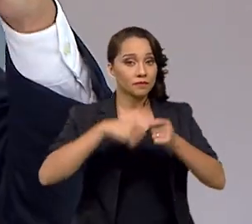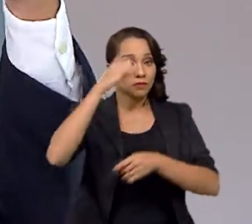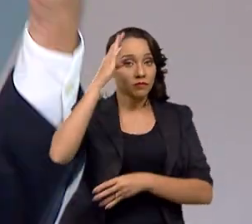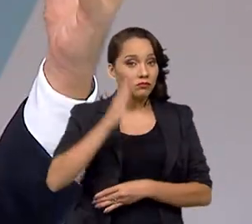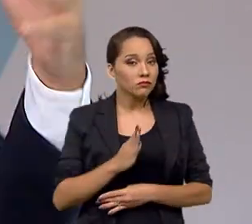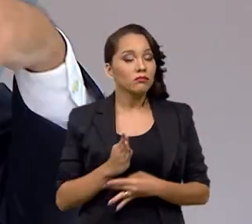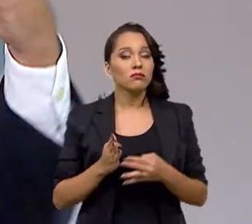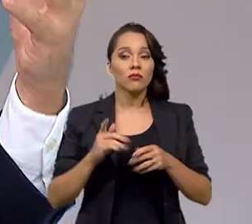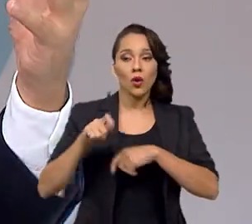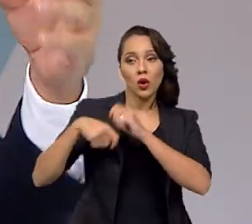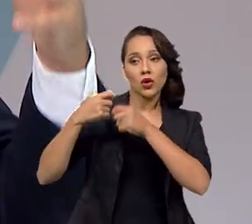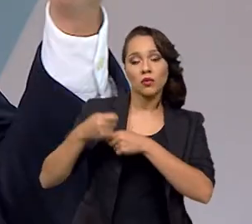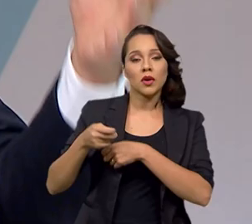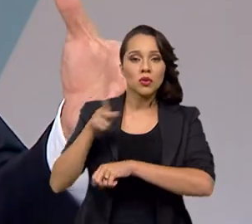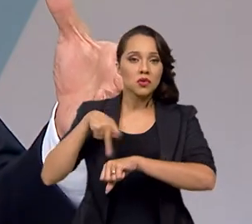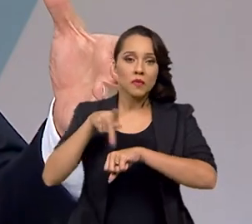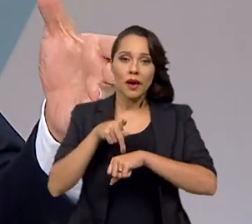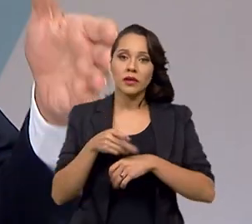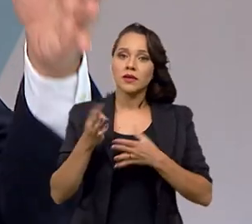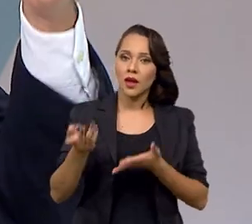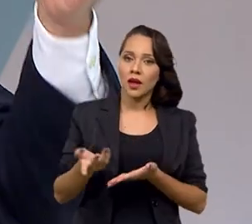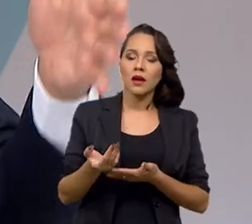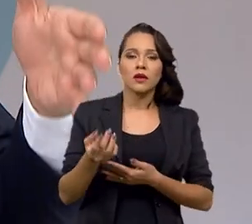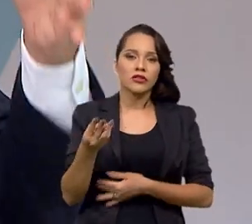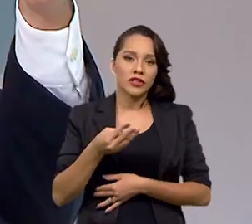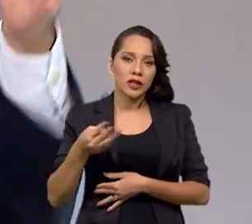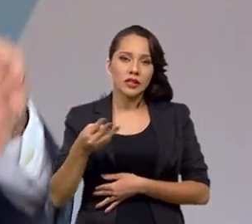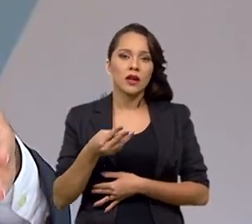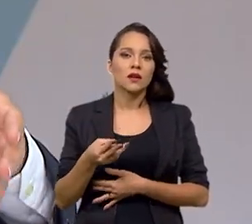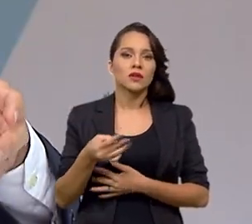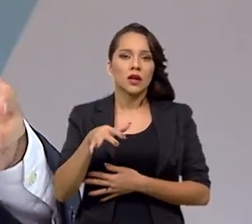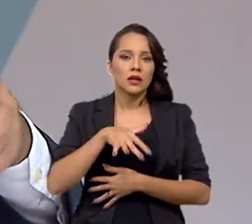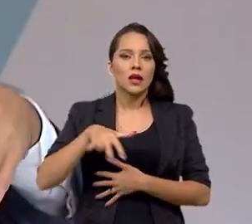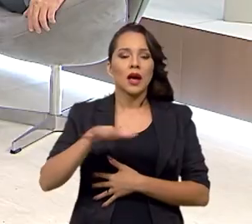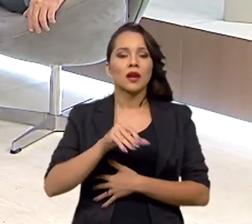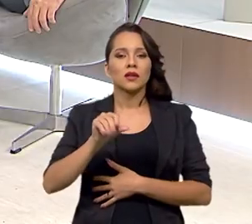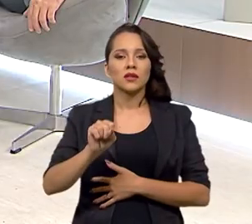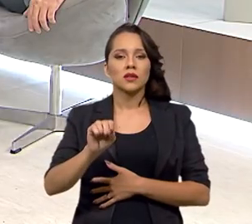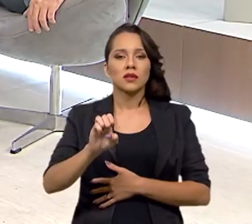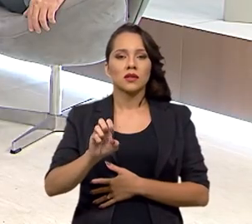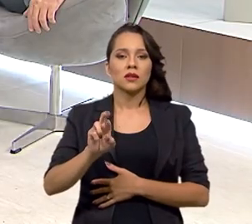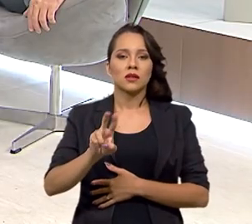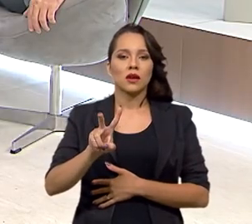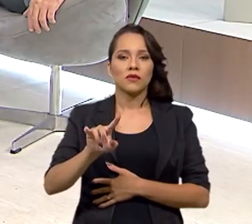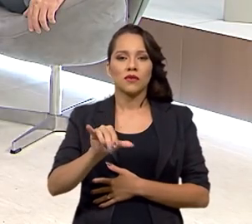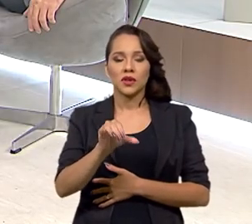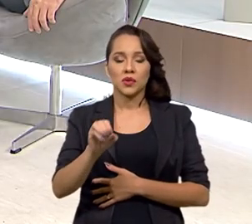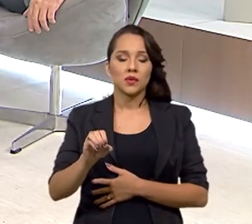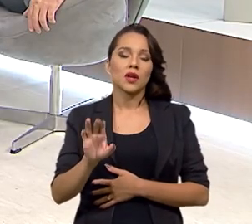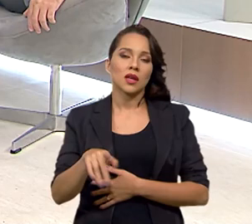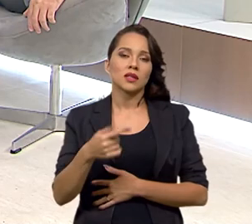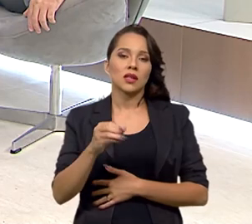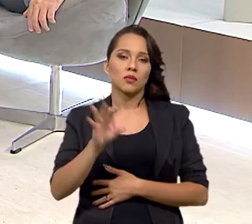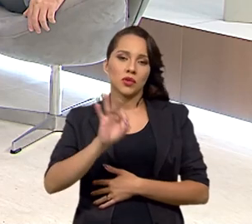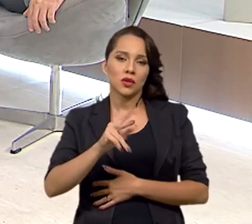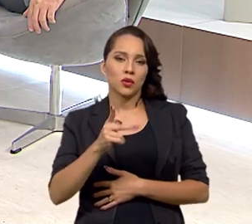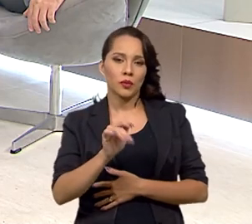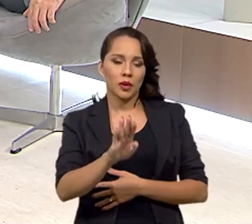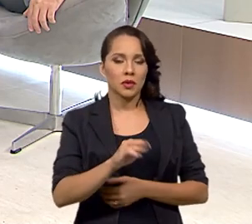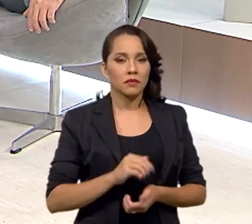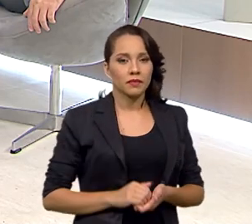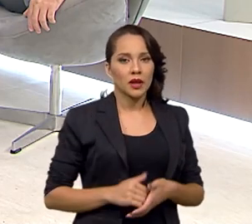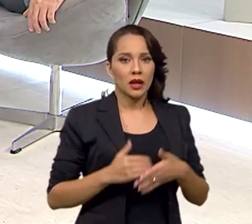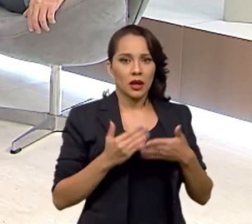brasileira com a economia dos grandes países e terciária se sustenta no setor de serviços setenta por cento do PIB não